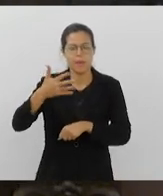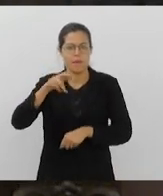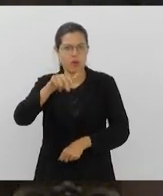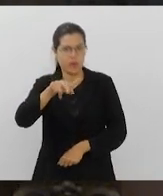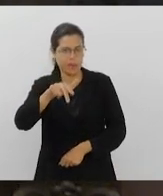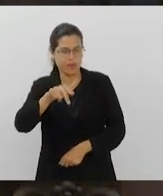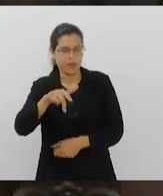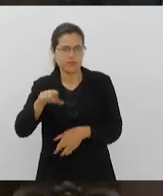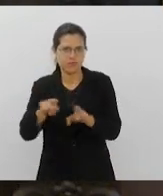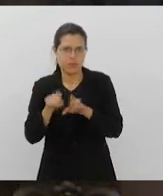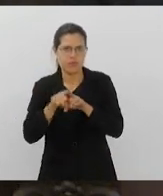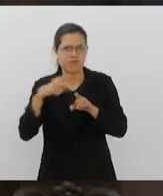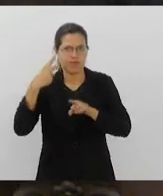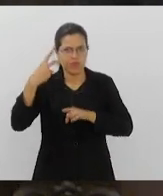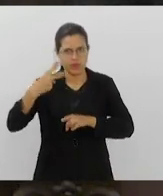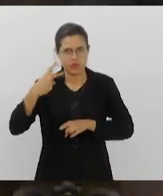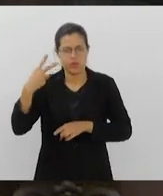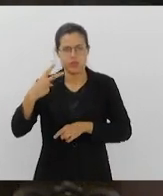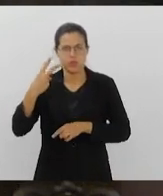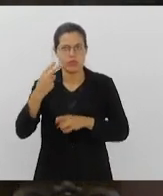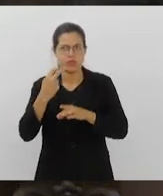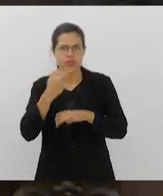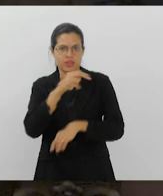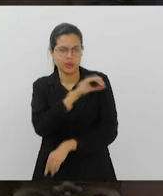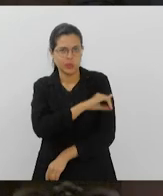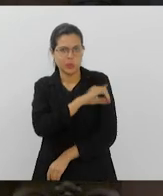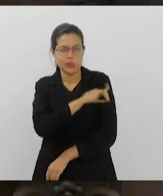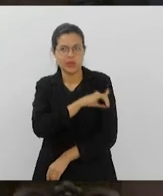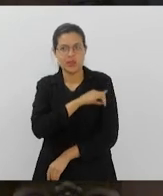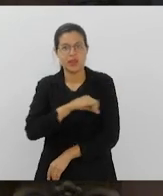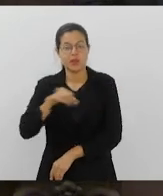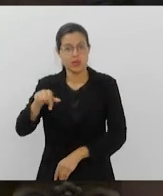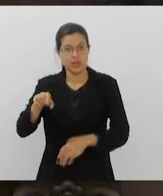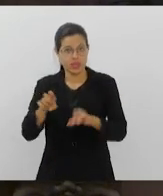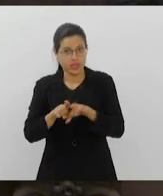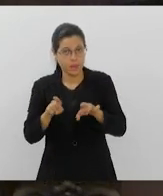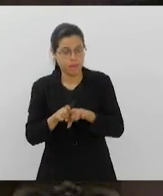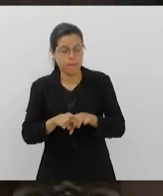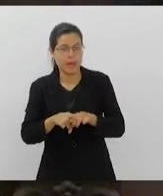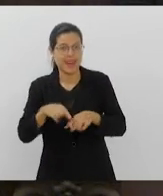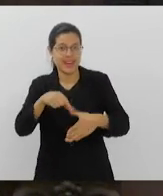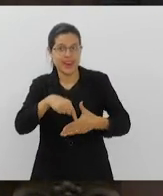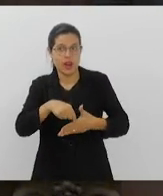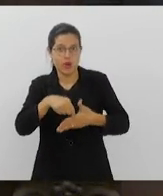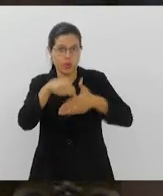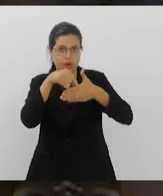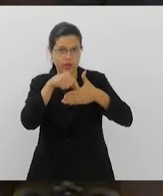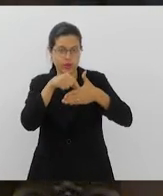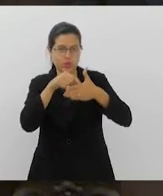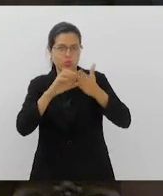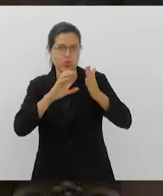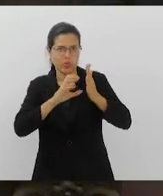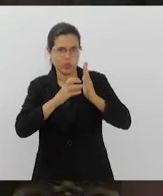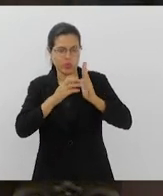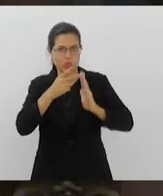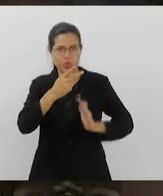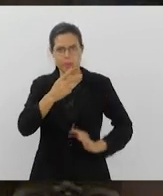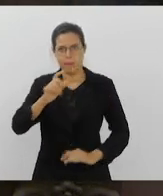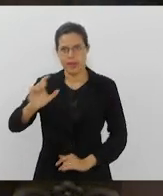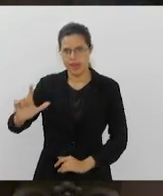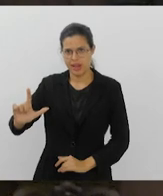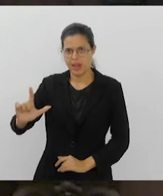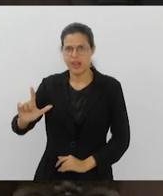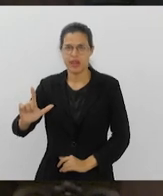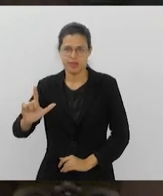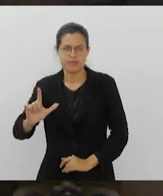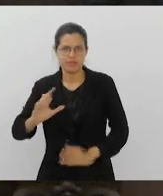Janeiro. O Rogério, além de vereador, é o líder do PL, partido do presidente Bolsonaro, na